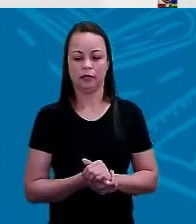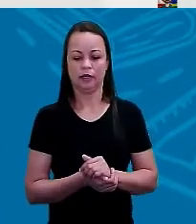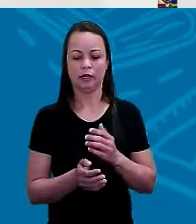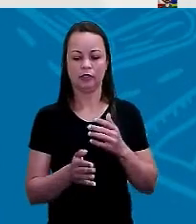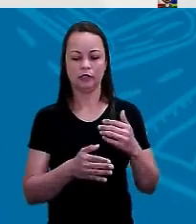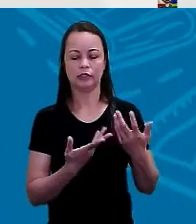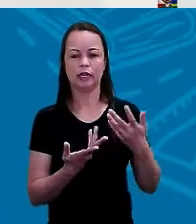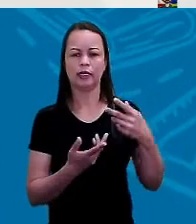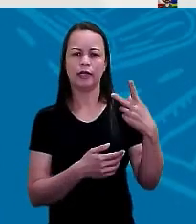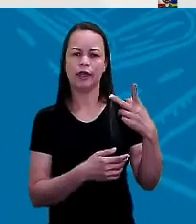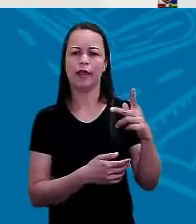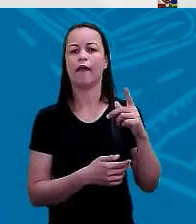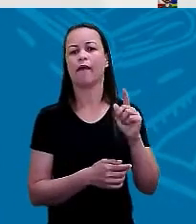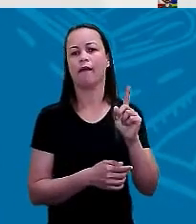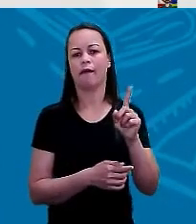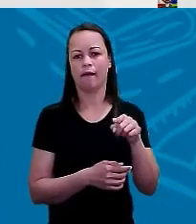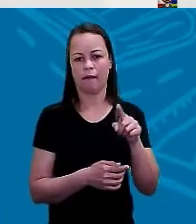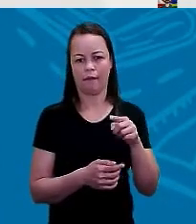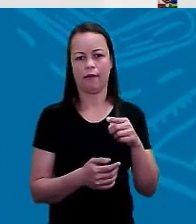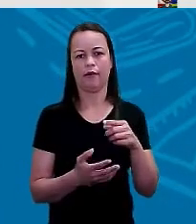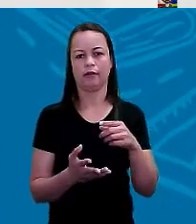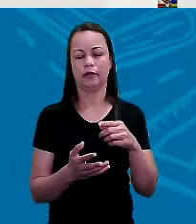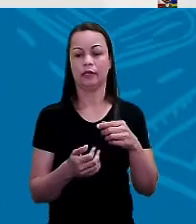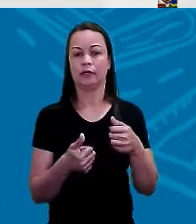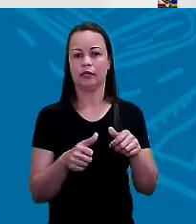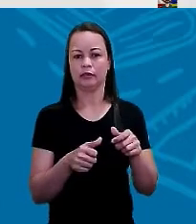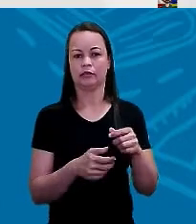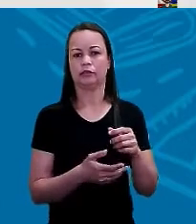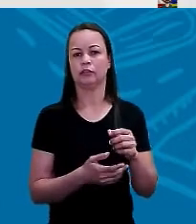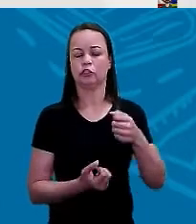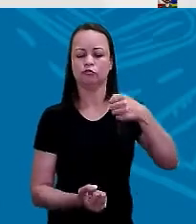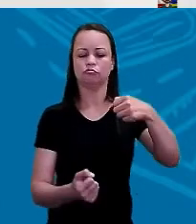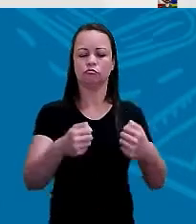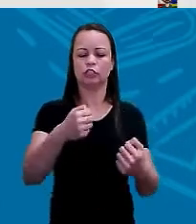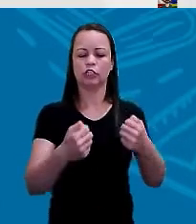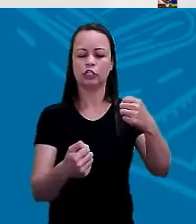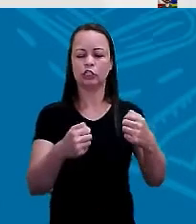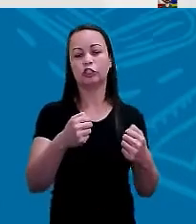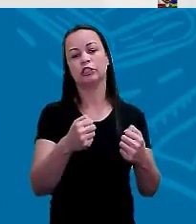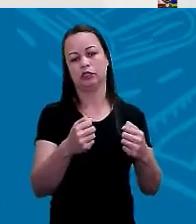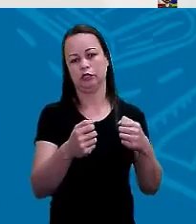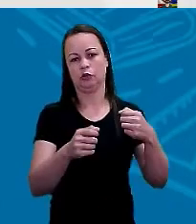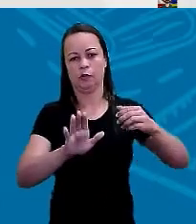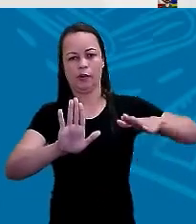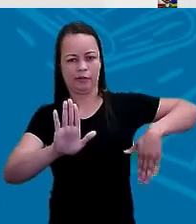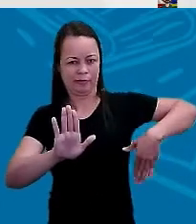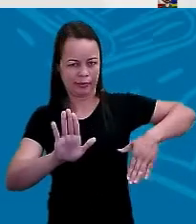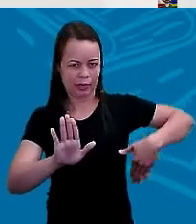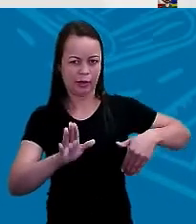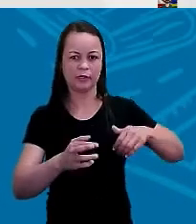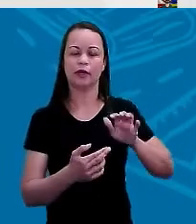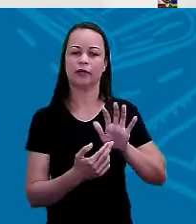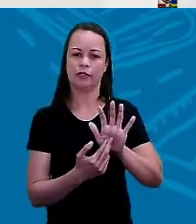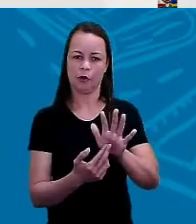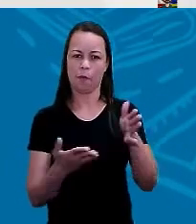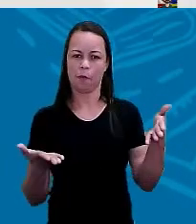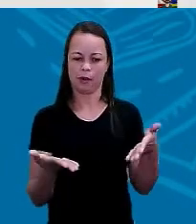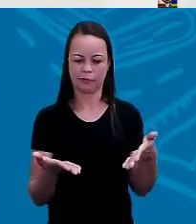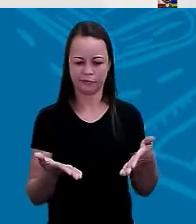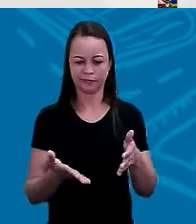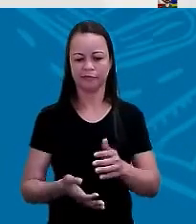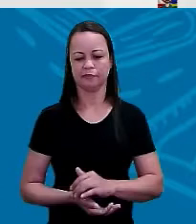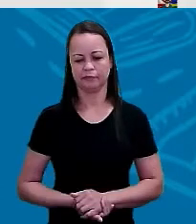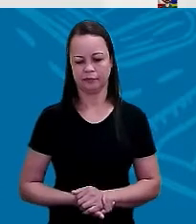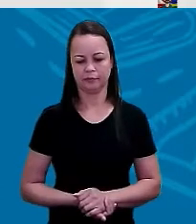beach. Eu estou dizendo que ele está dirigindo para a praia. Presente. Ou